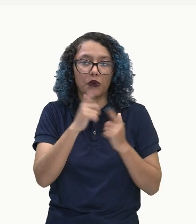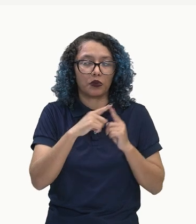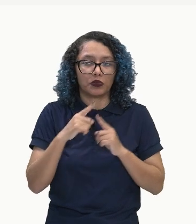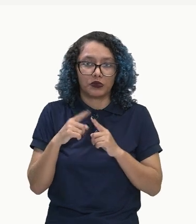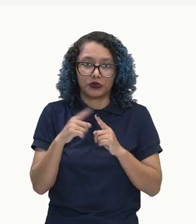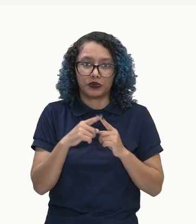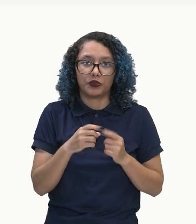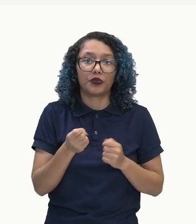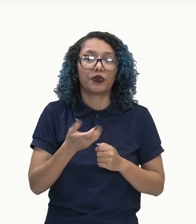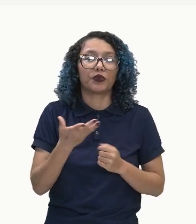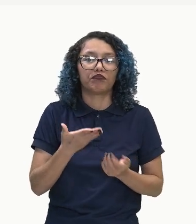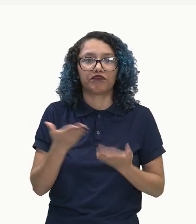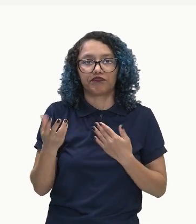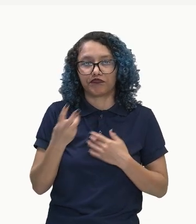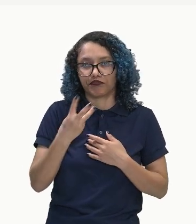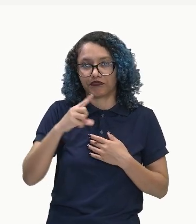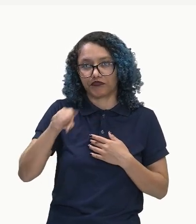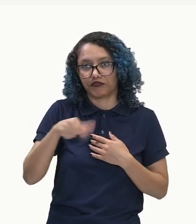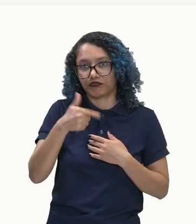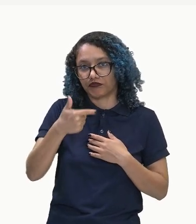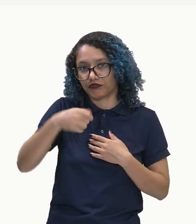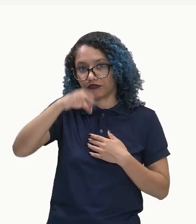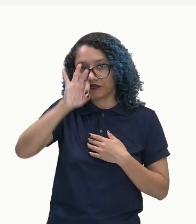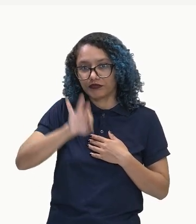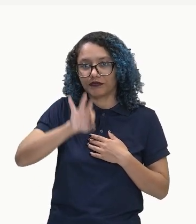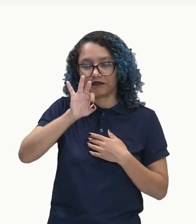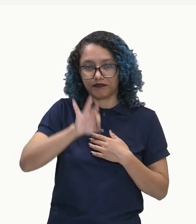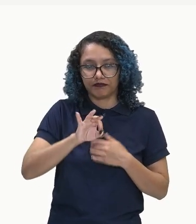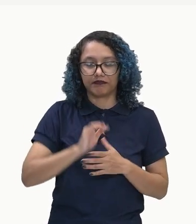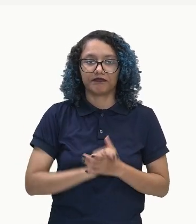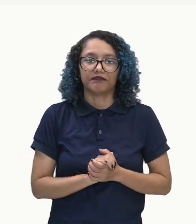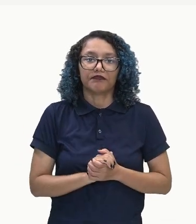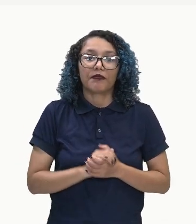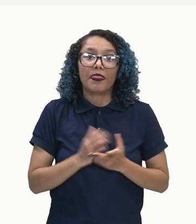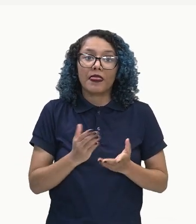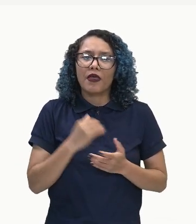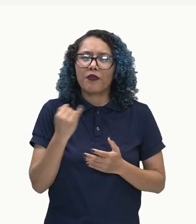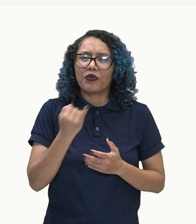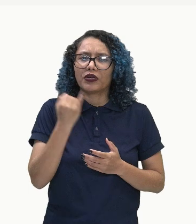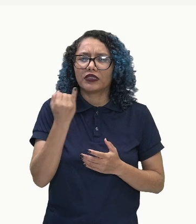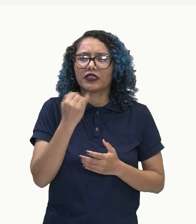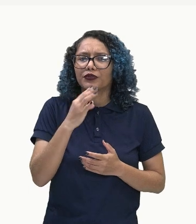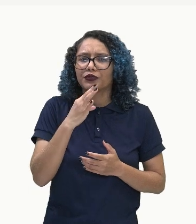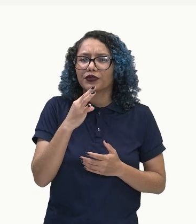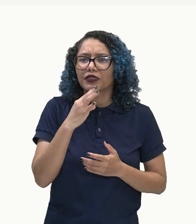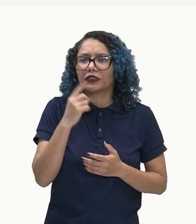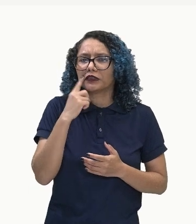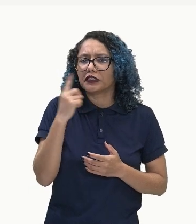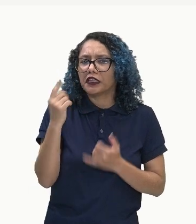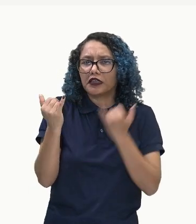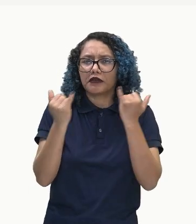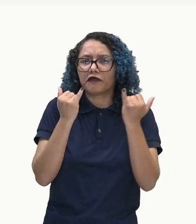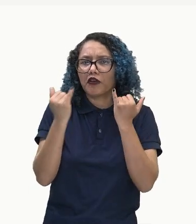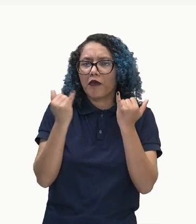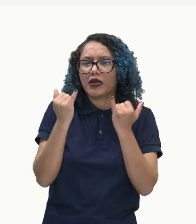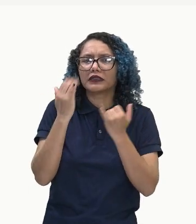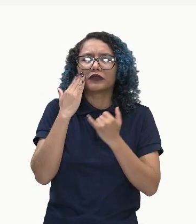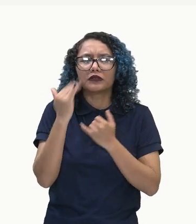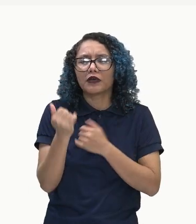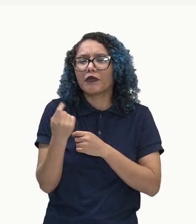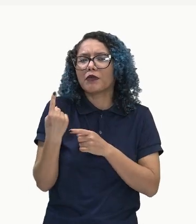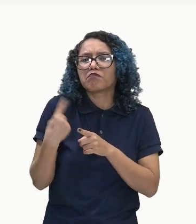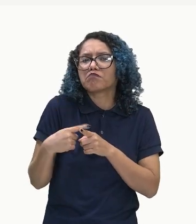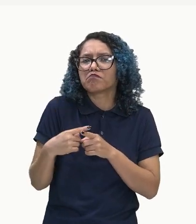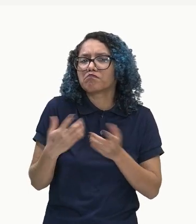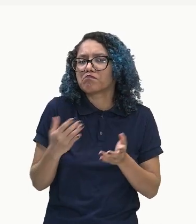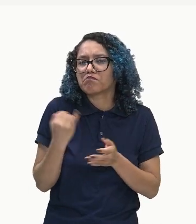de energia elétrica, 3,2%. E por que é importante a gente saber desses dados, pessoal? Para que nós